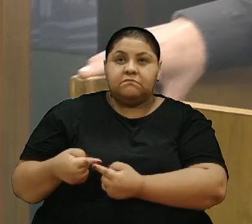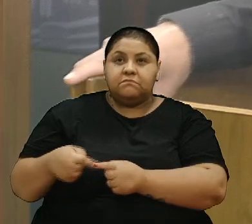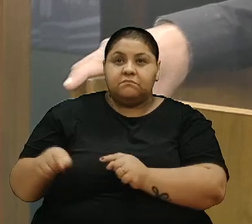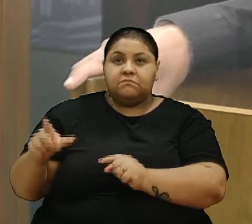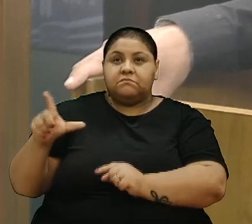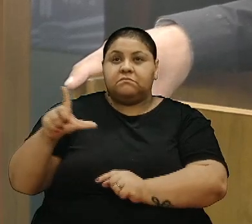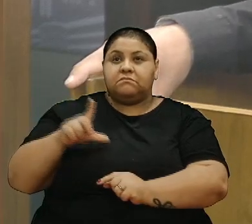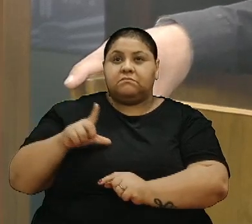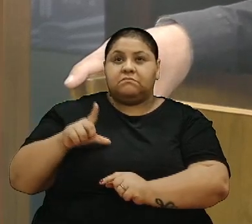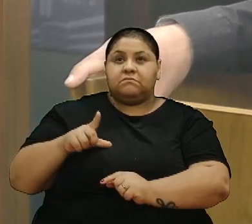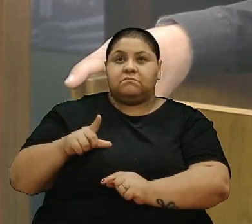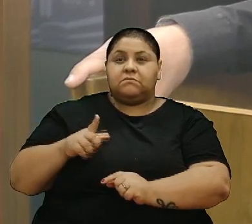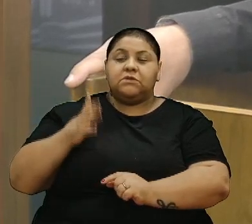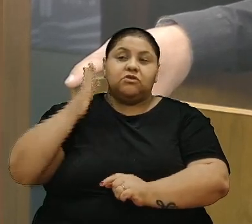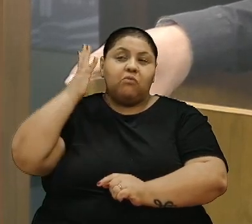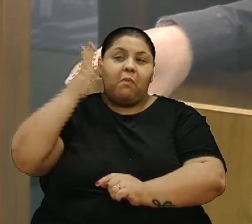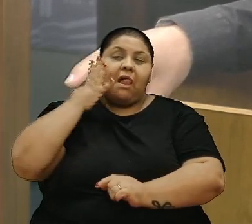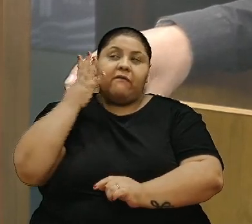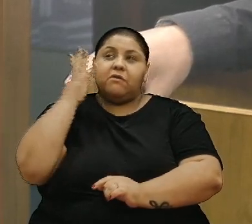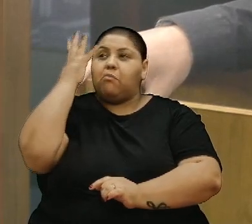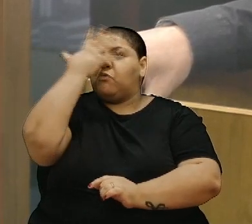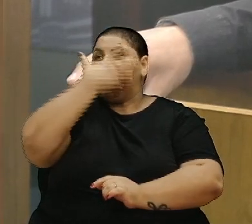existe somente discursos bonitos,